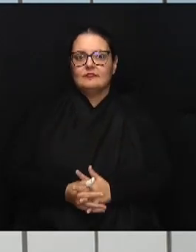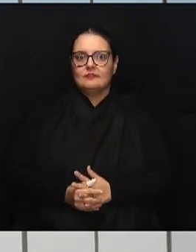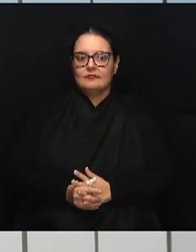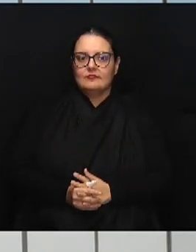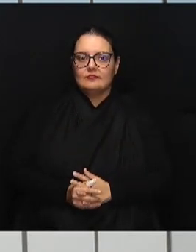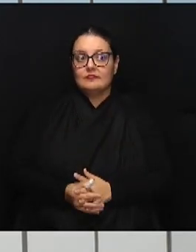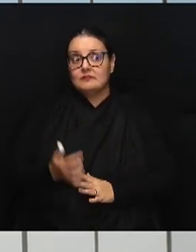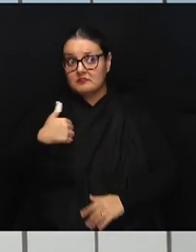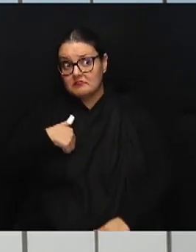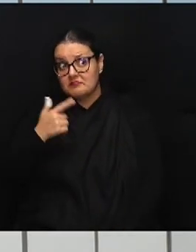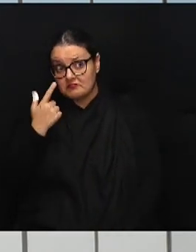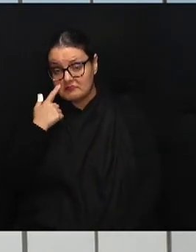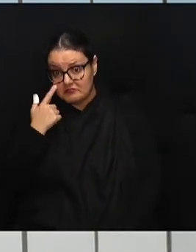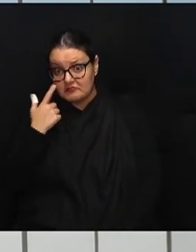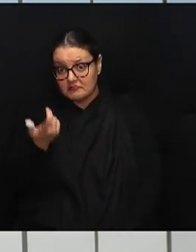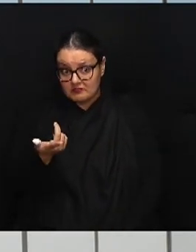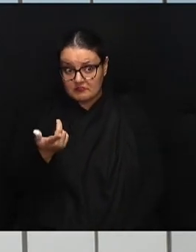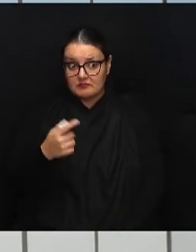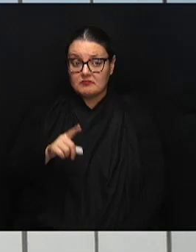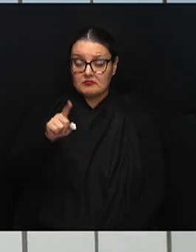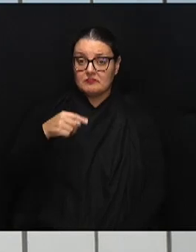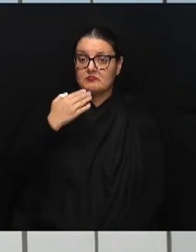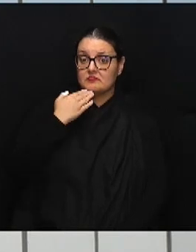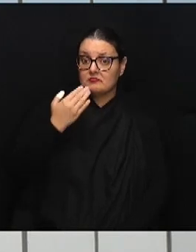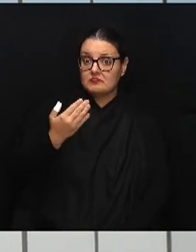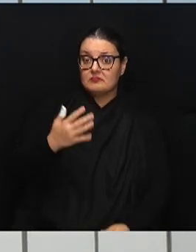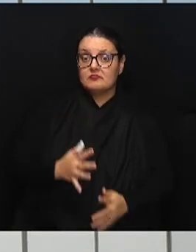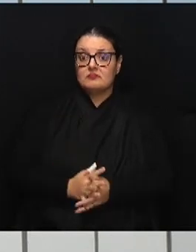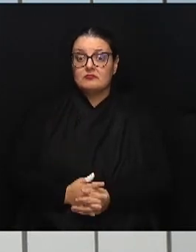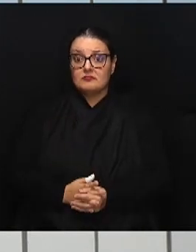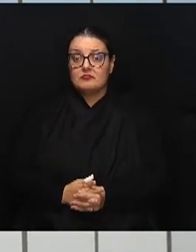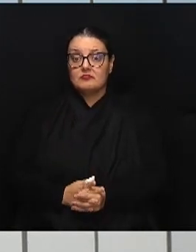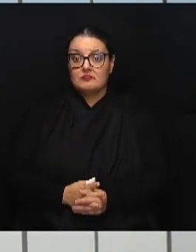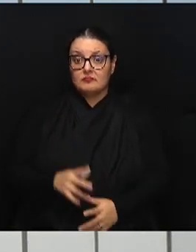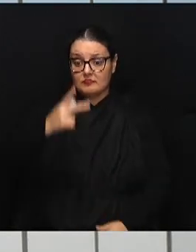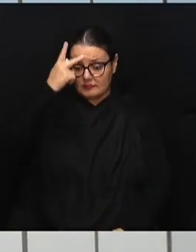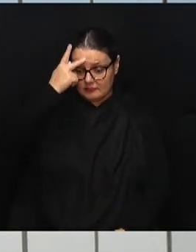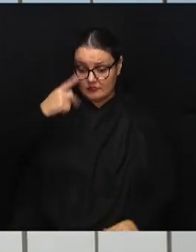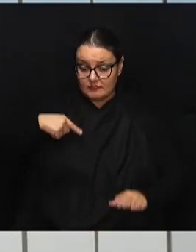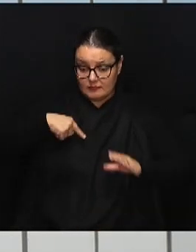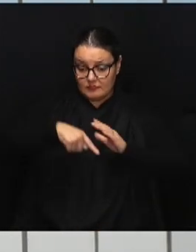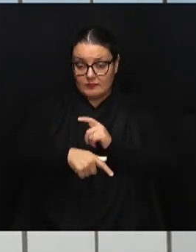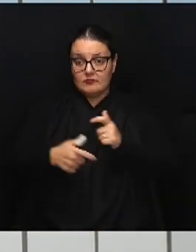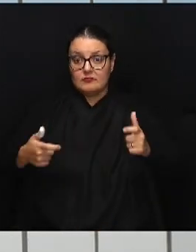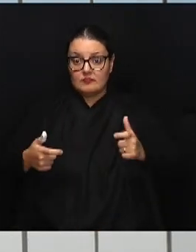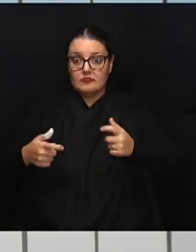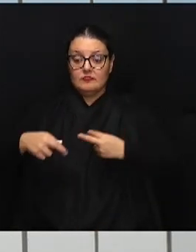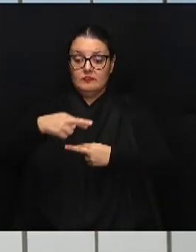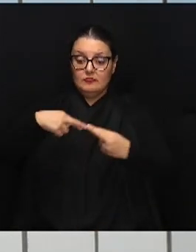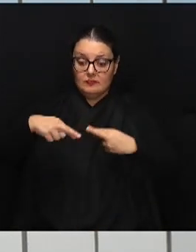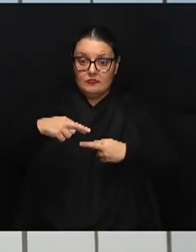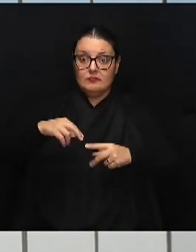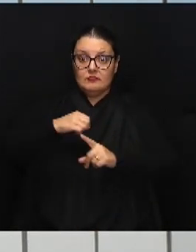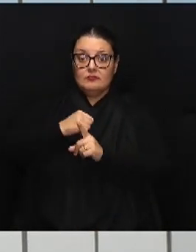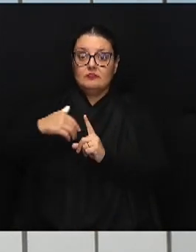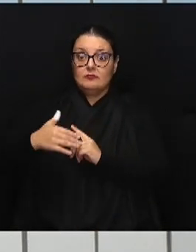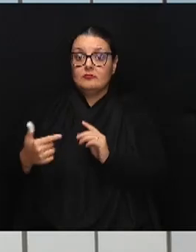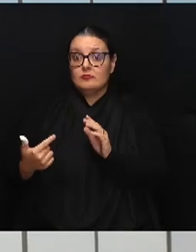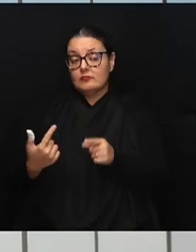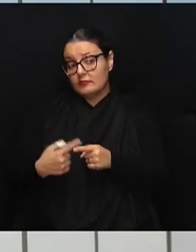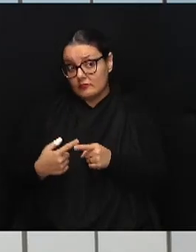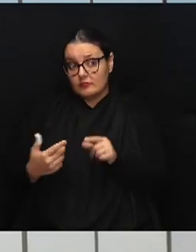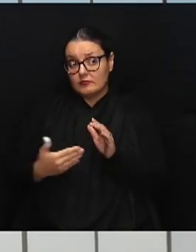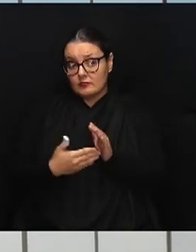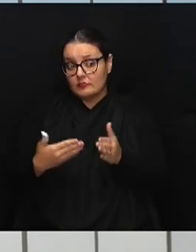vejo que isso é uma demanda do próprio avanço das mulheres sobre a sociedade, porque até então